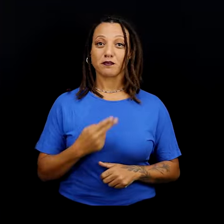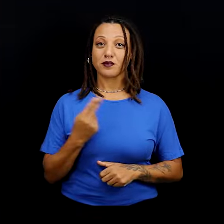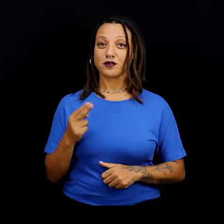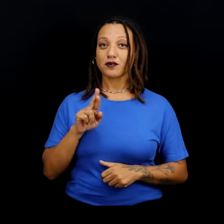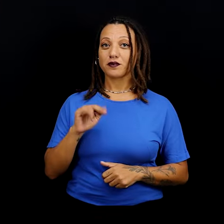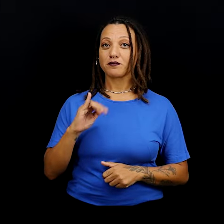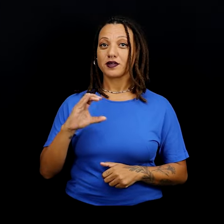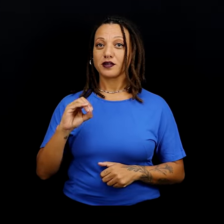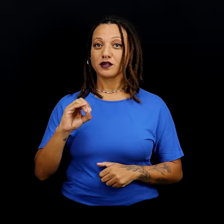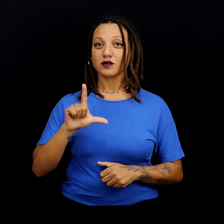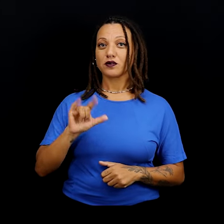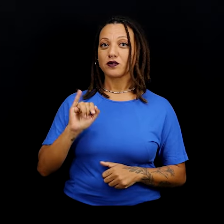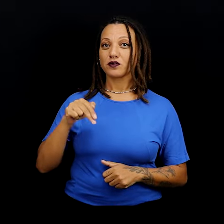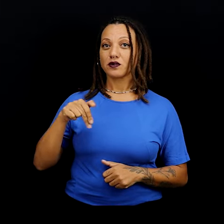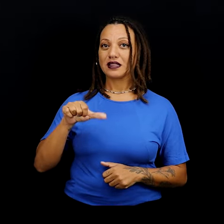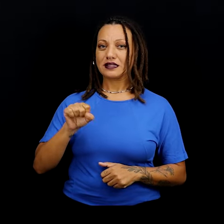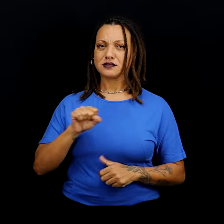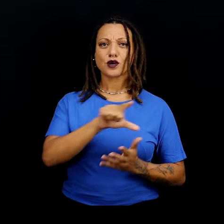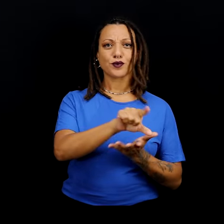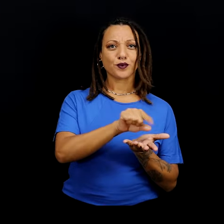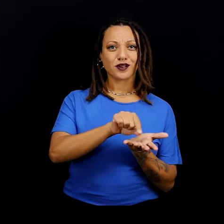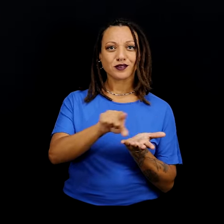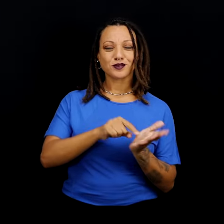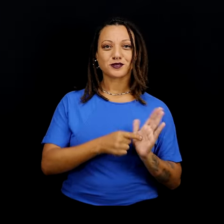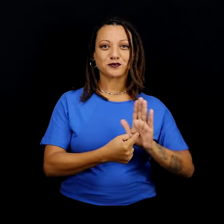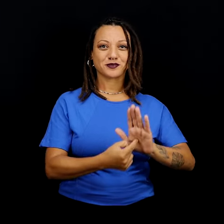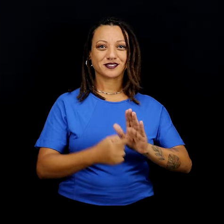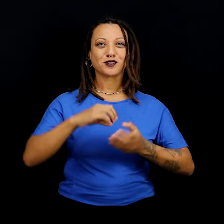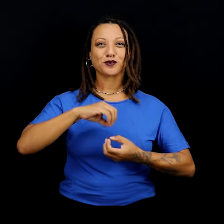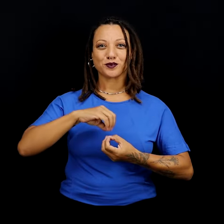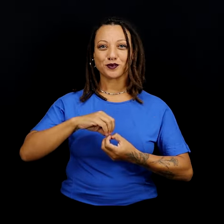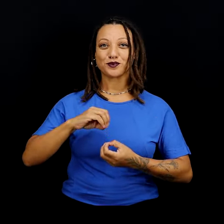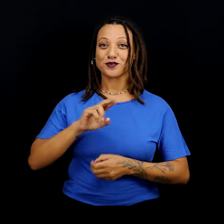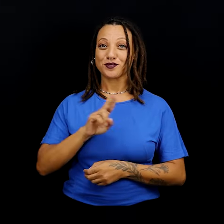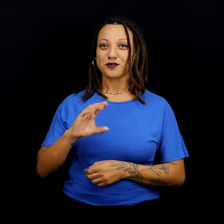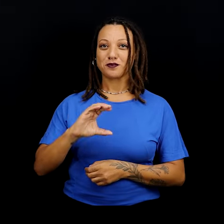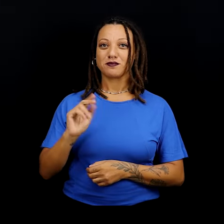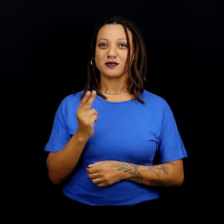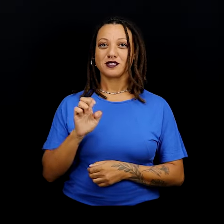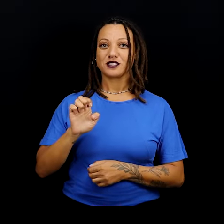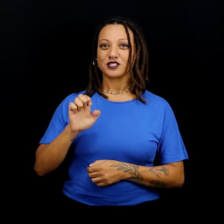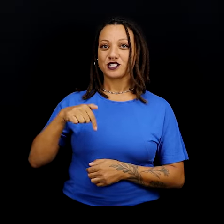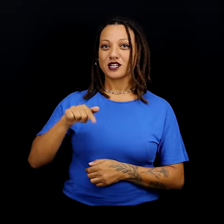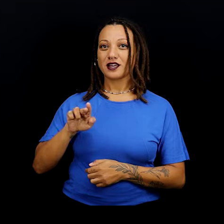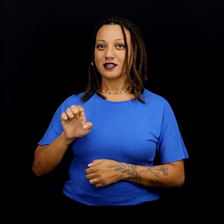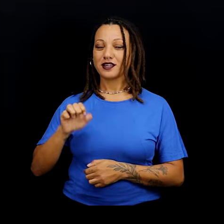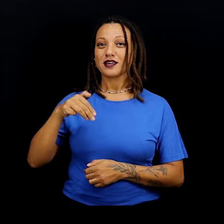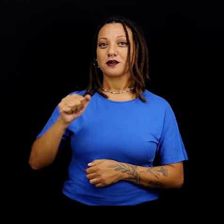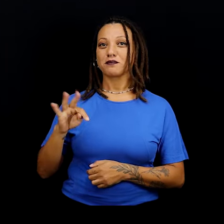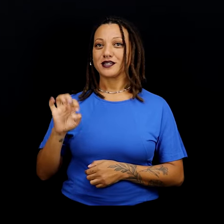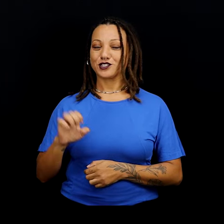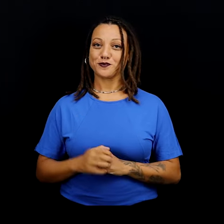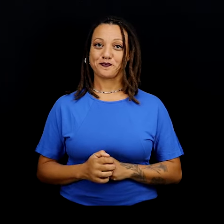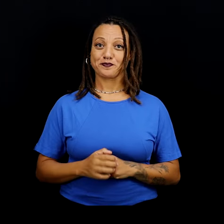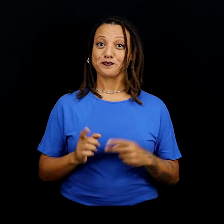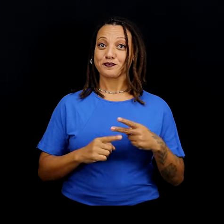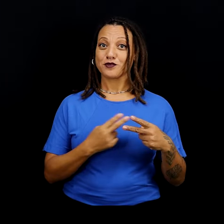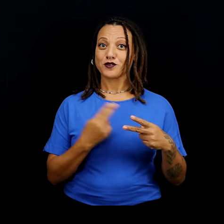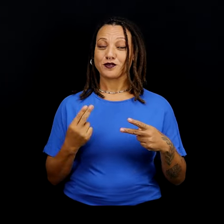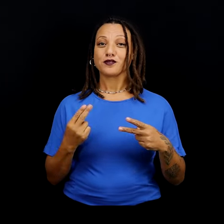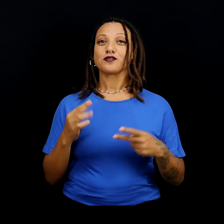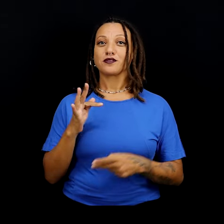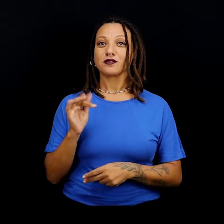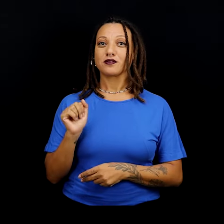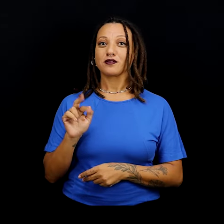Meu nome é Rico Lins, eu sou um dos curadores da exposição Guto Lacaz, Checkmate. Meu nome é Kiko